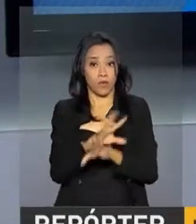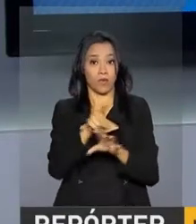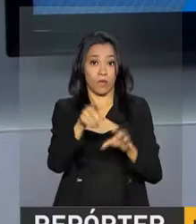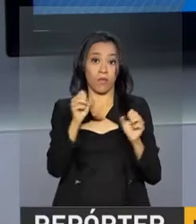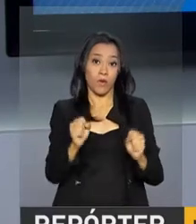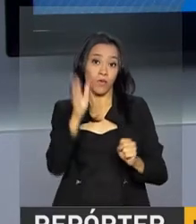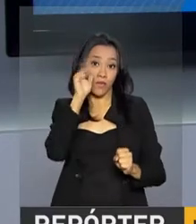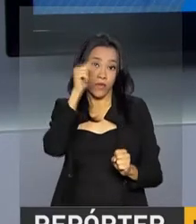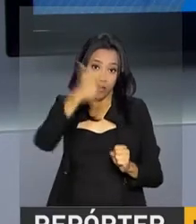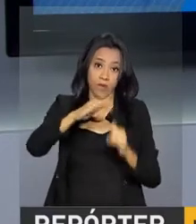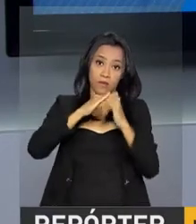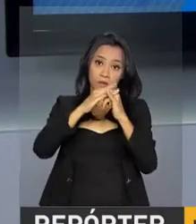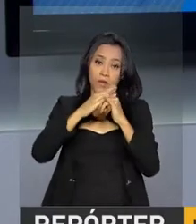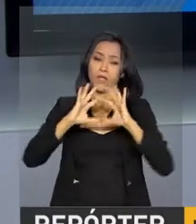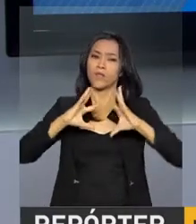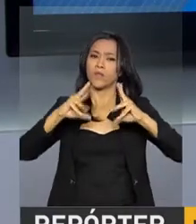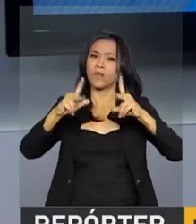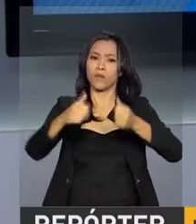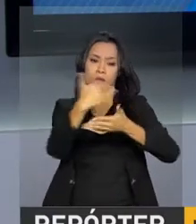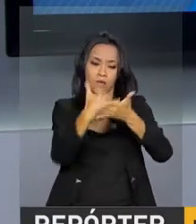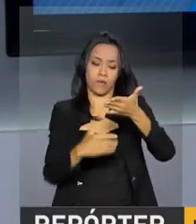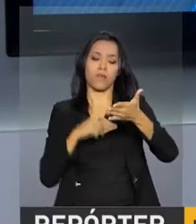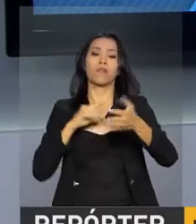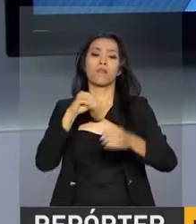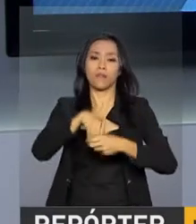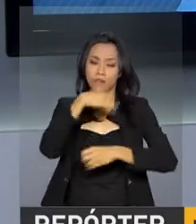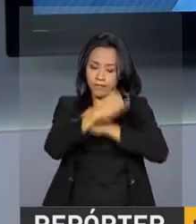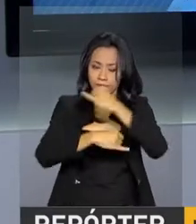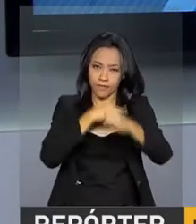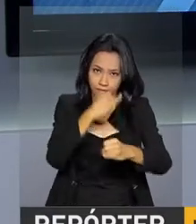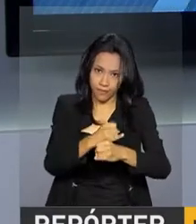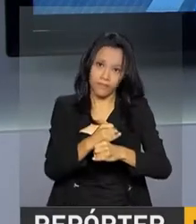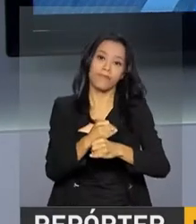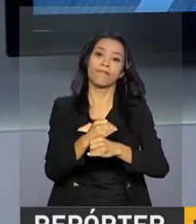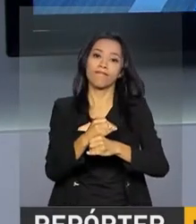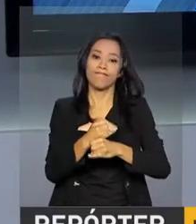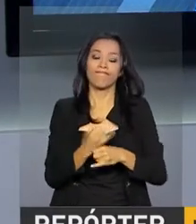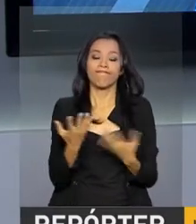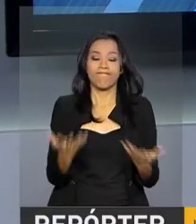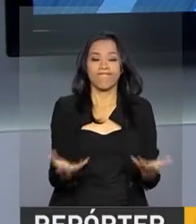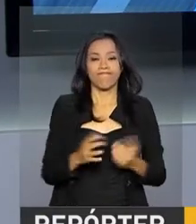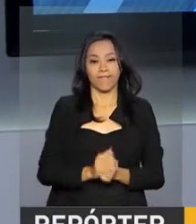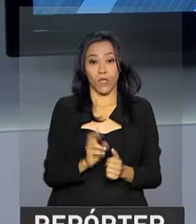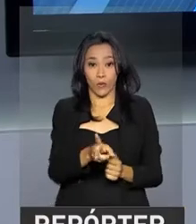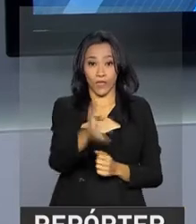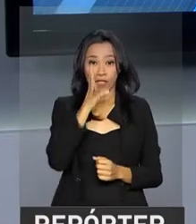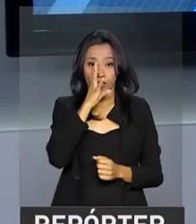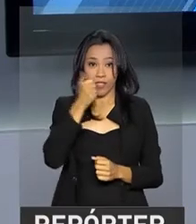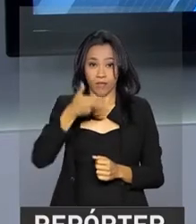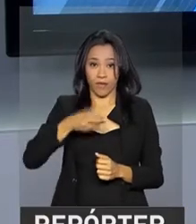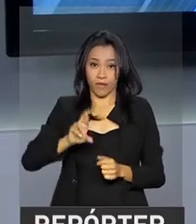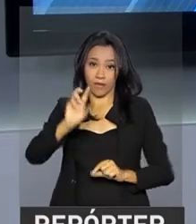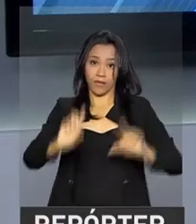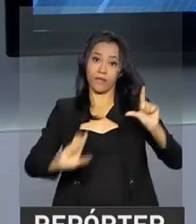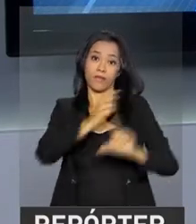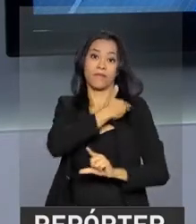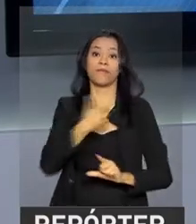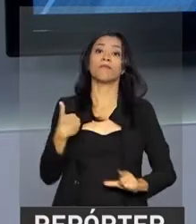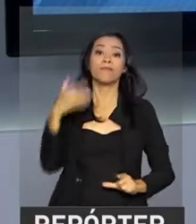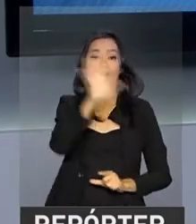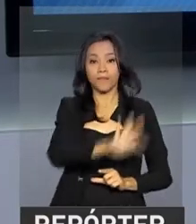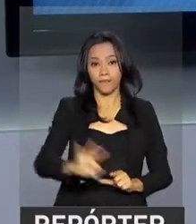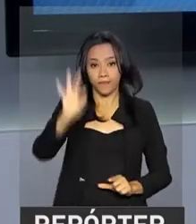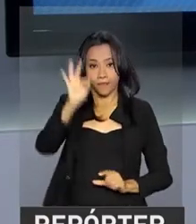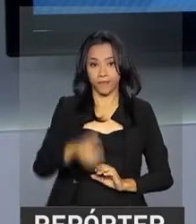no youtube e toda a nossa programa são também está na página da nbr na internet continue com a gente na nbr a tv do governo